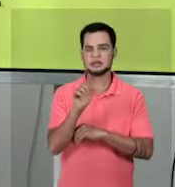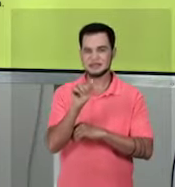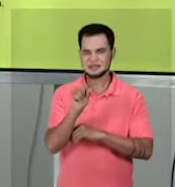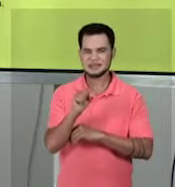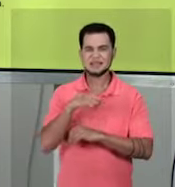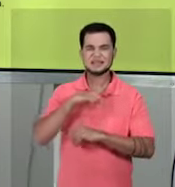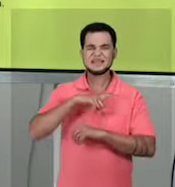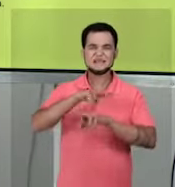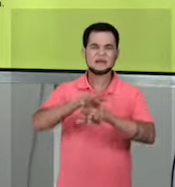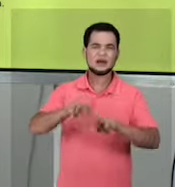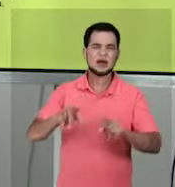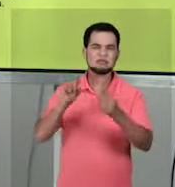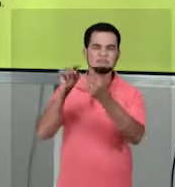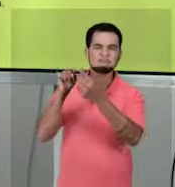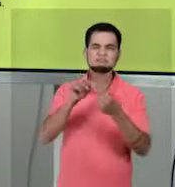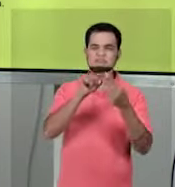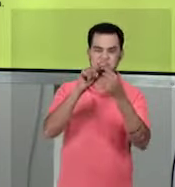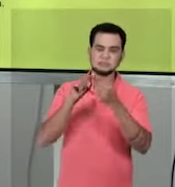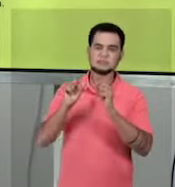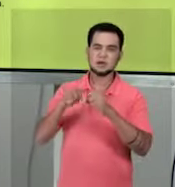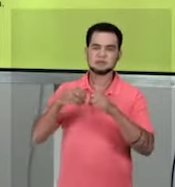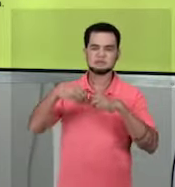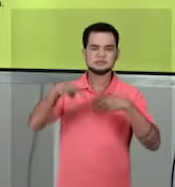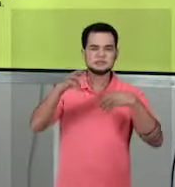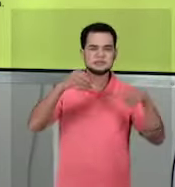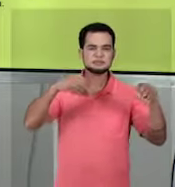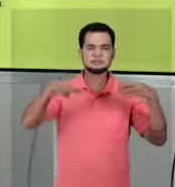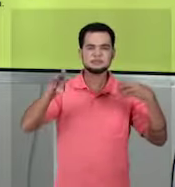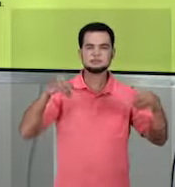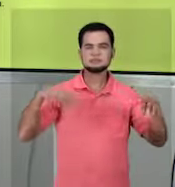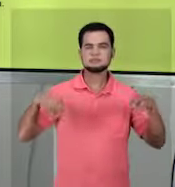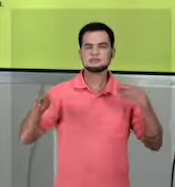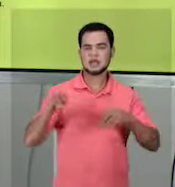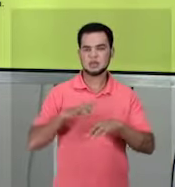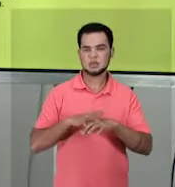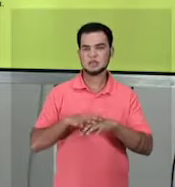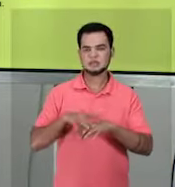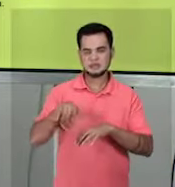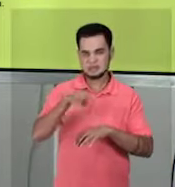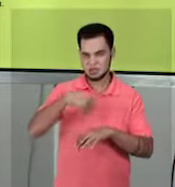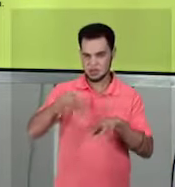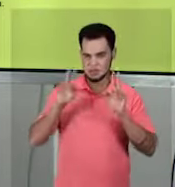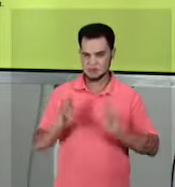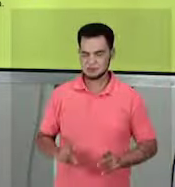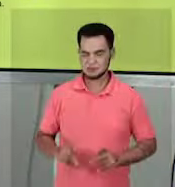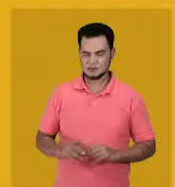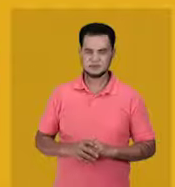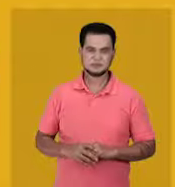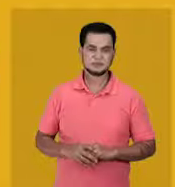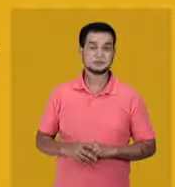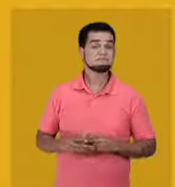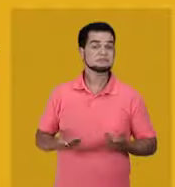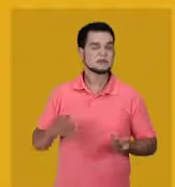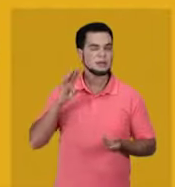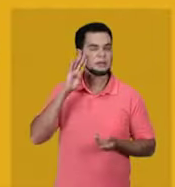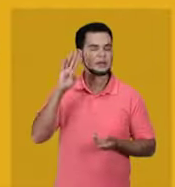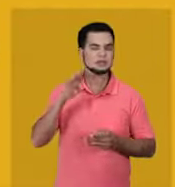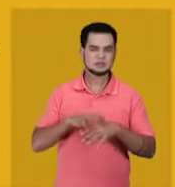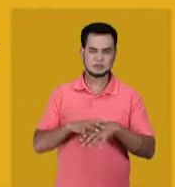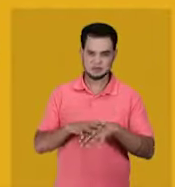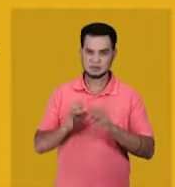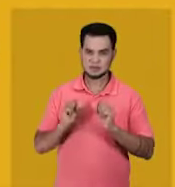por transmitir a doença a nós, seres humanos. Então, as principais doenças aqui virais que